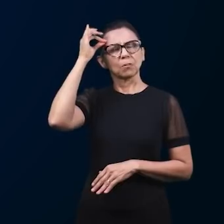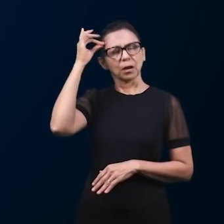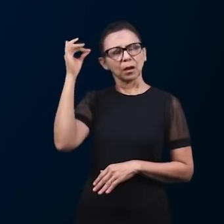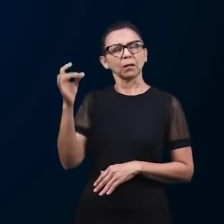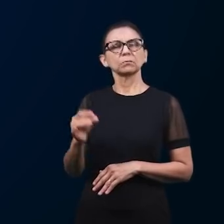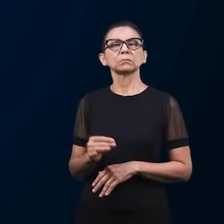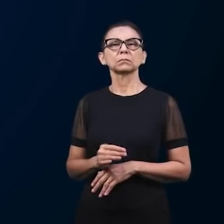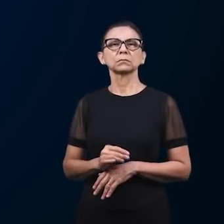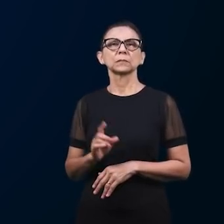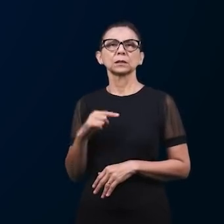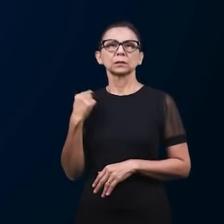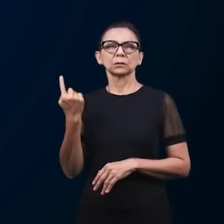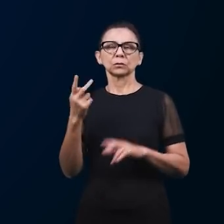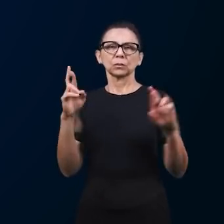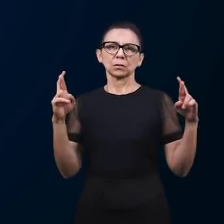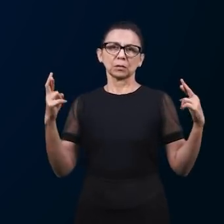espiritual.